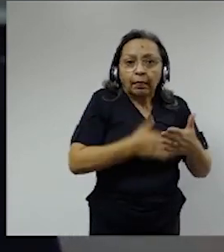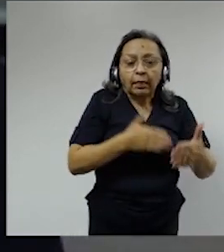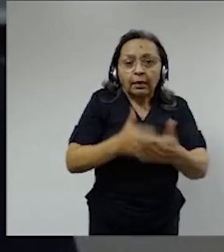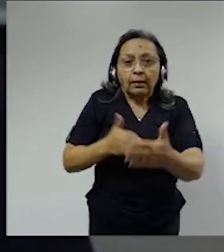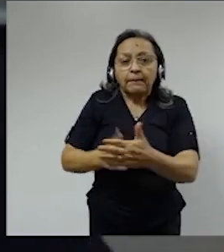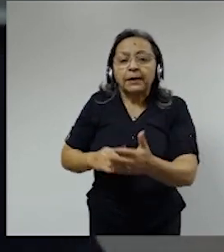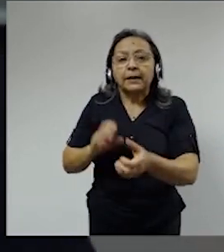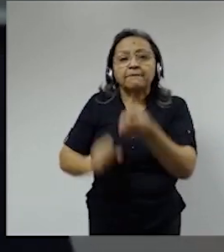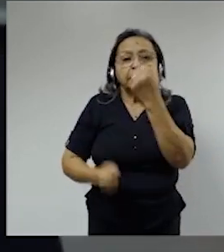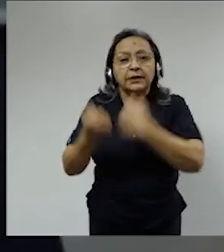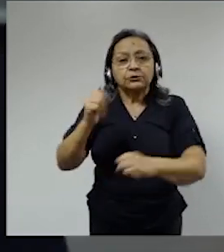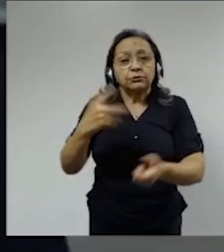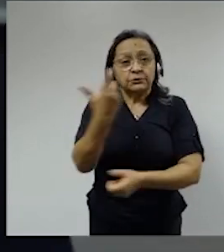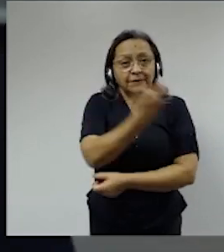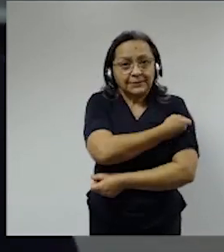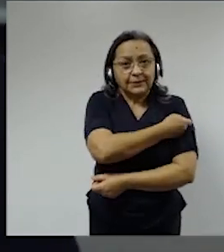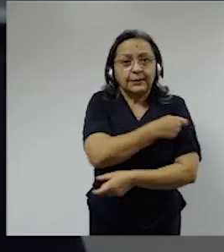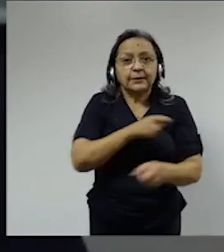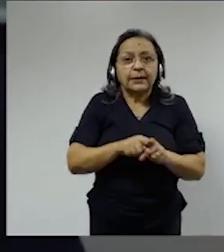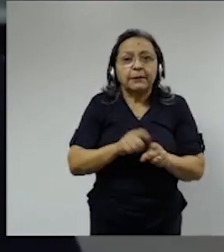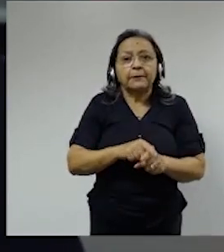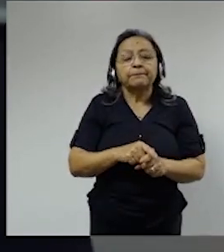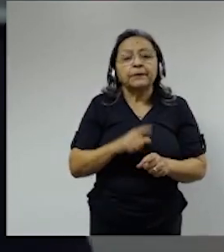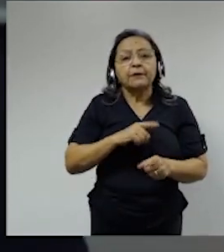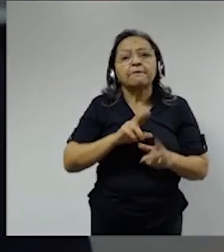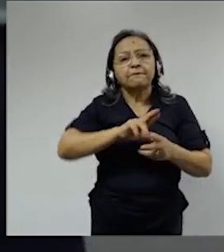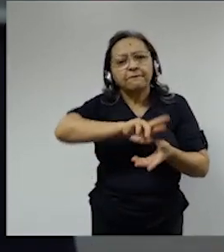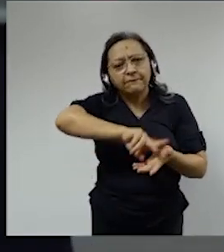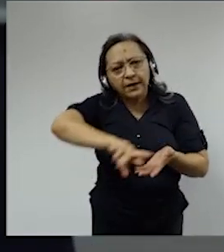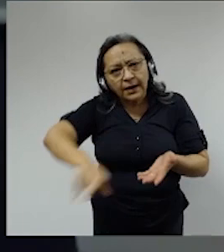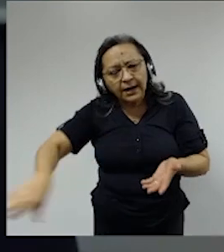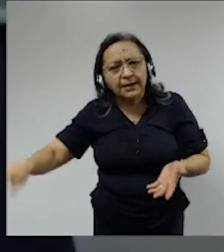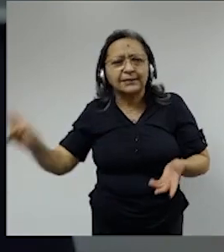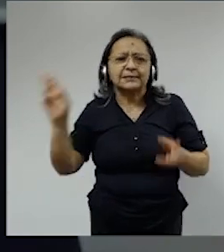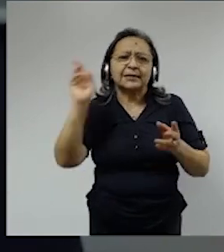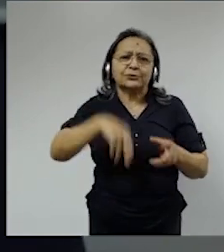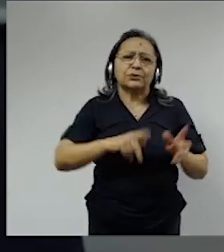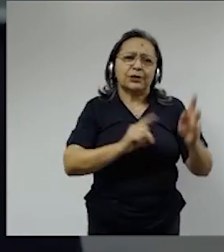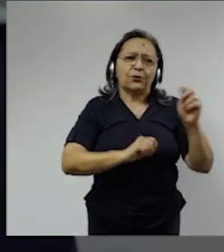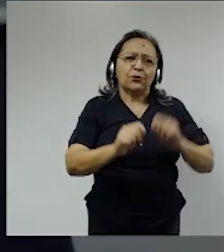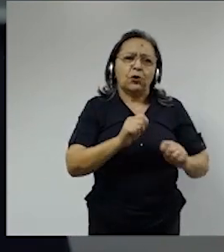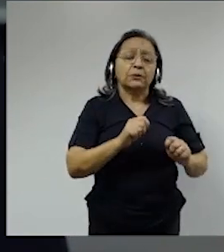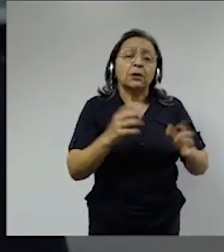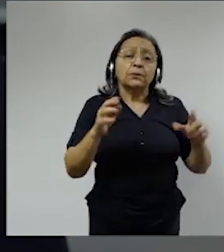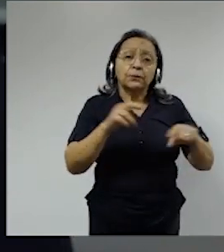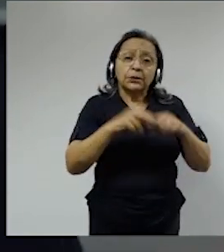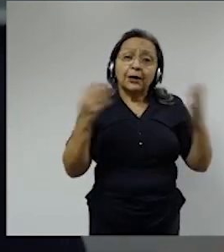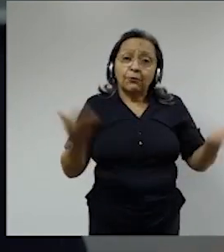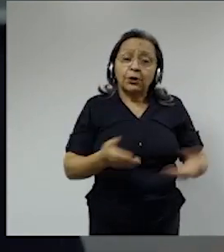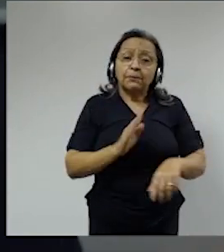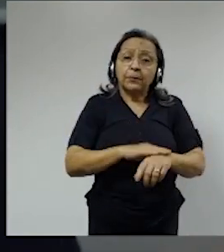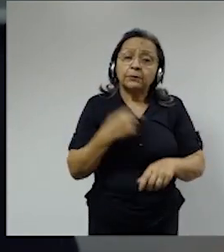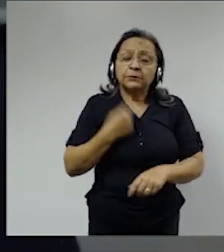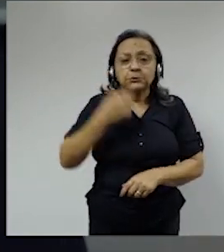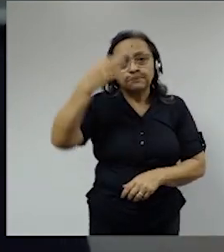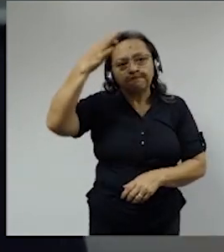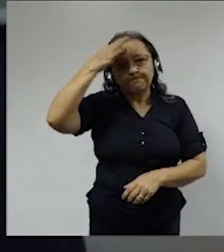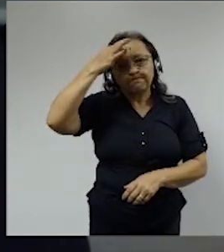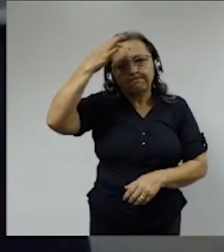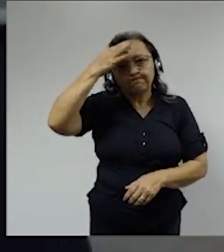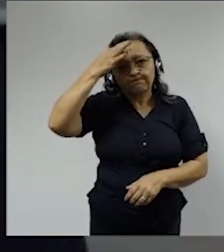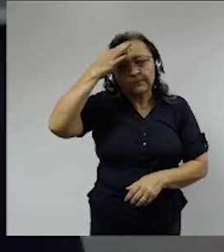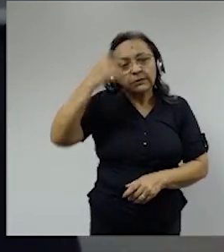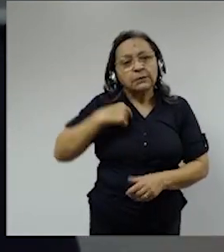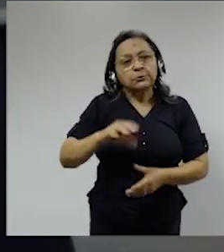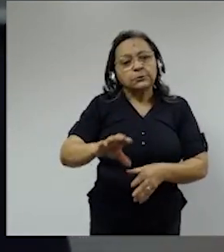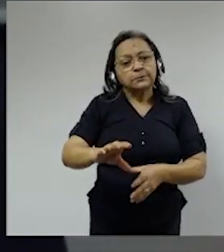para vacinas, e há várias razões econômicas para isso. Então, nós devemos, nesse momento, nos conscientizar que a gente precisa assegurar